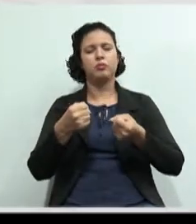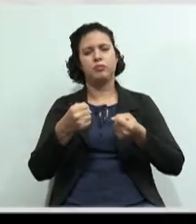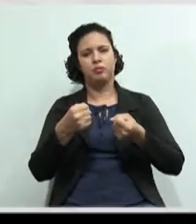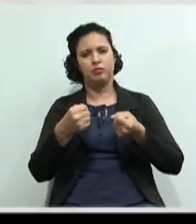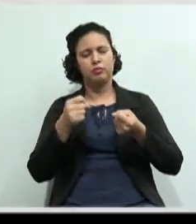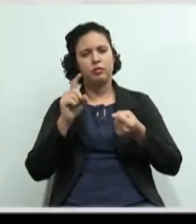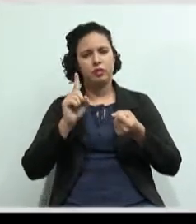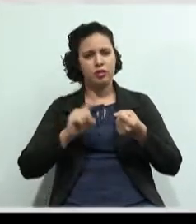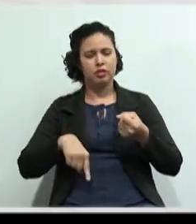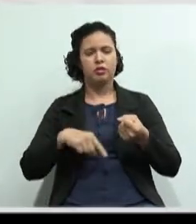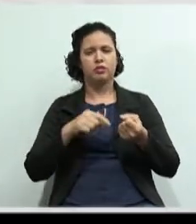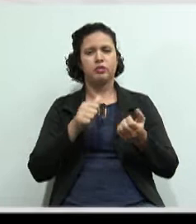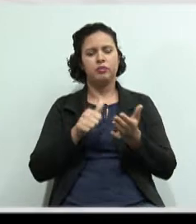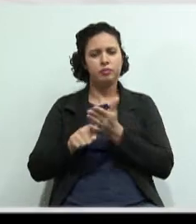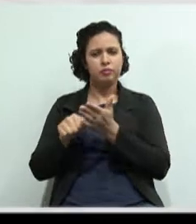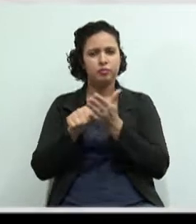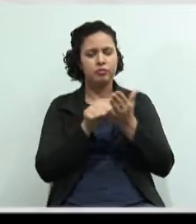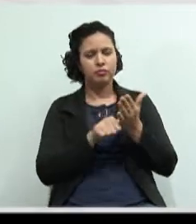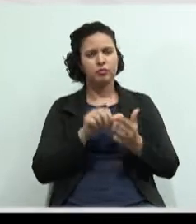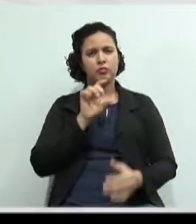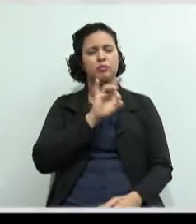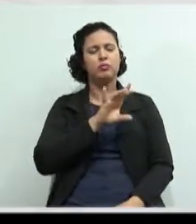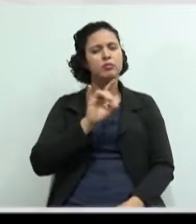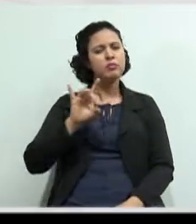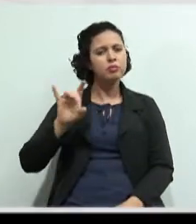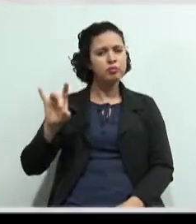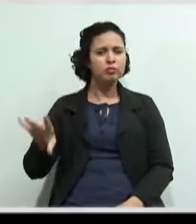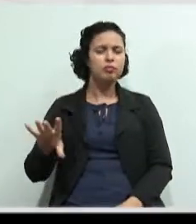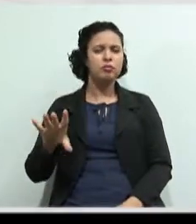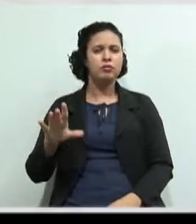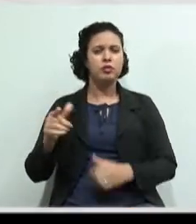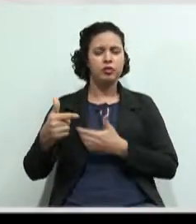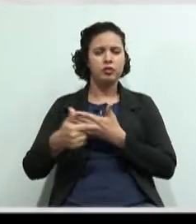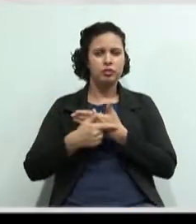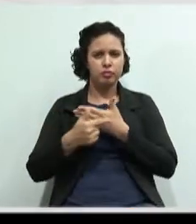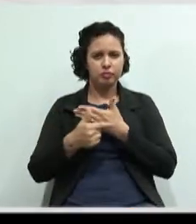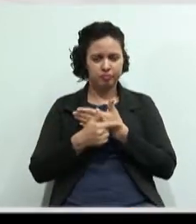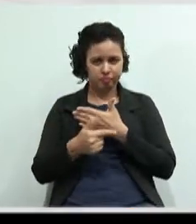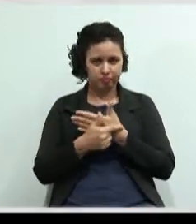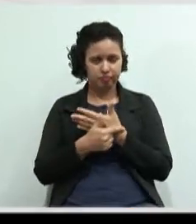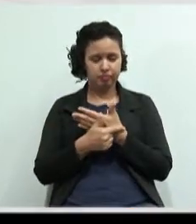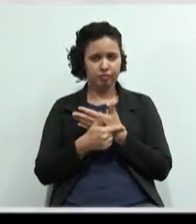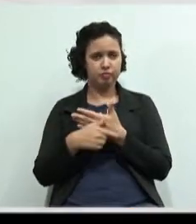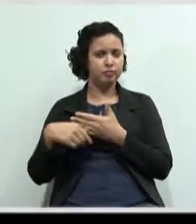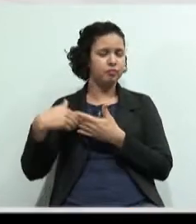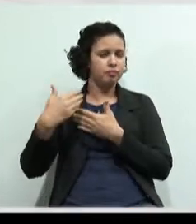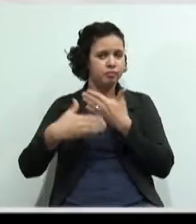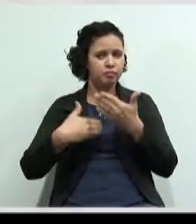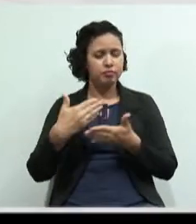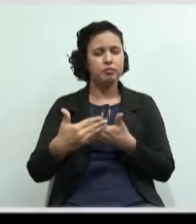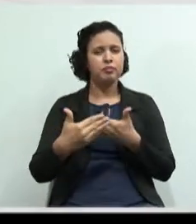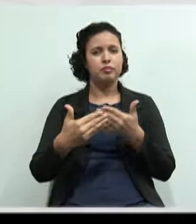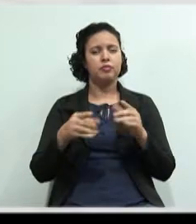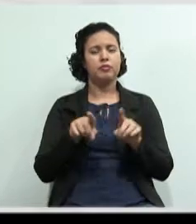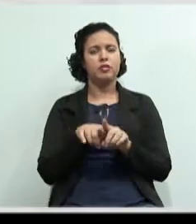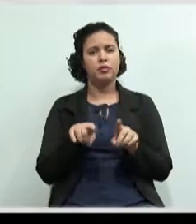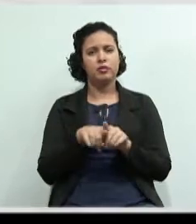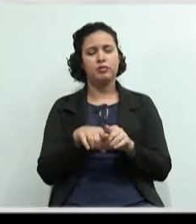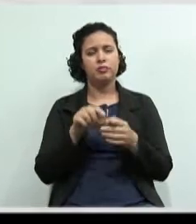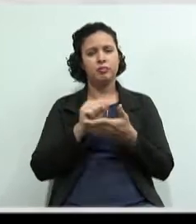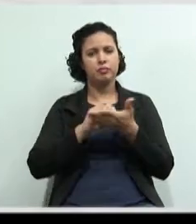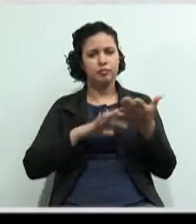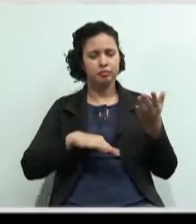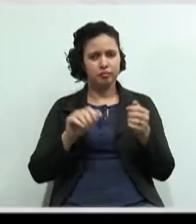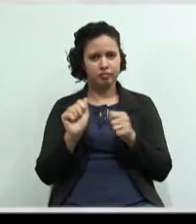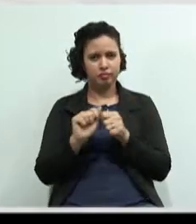cooperativo, olha só, no qual cada participante tem um papel definido a desempenhar e deveres e tarefas a